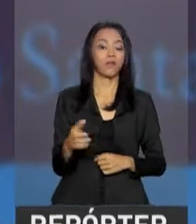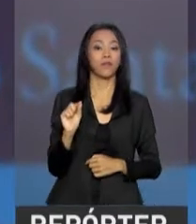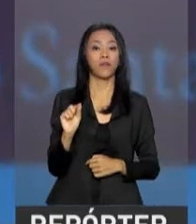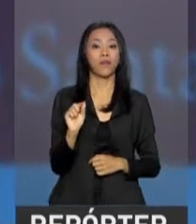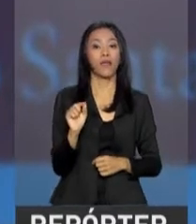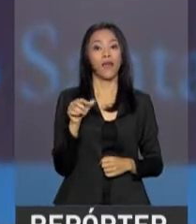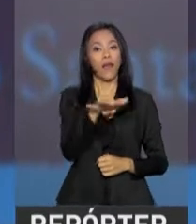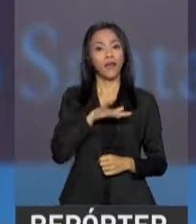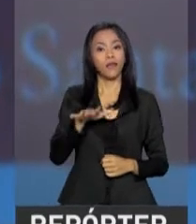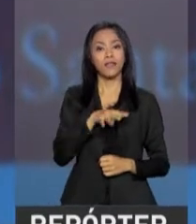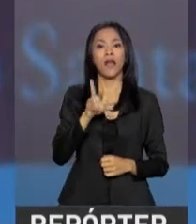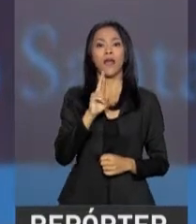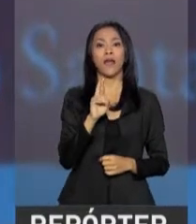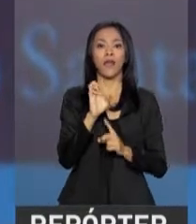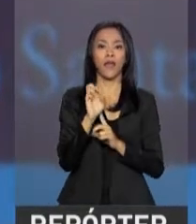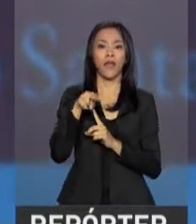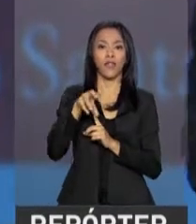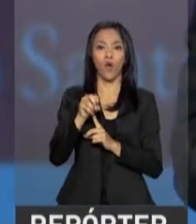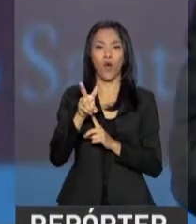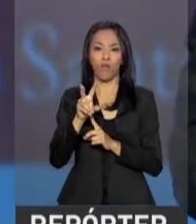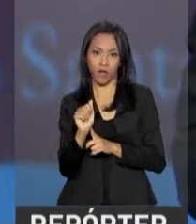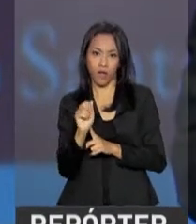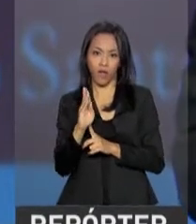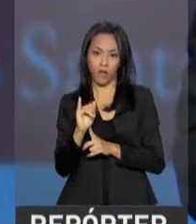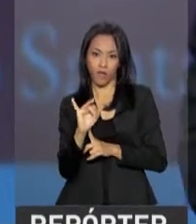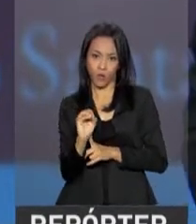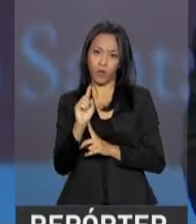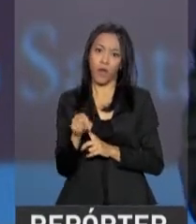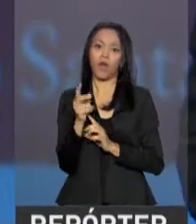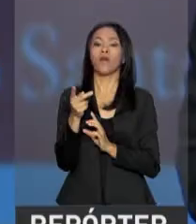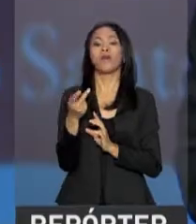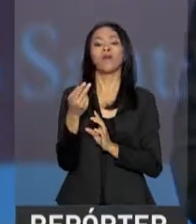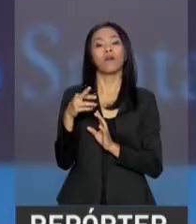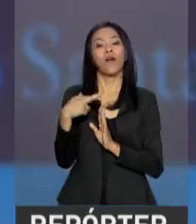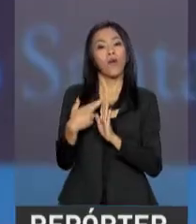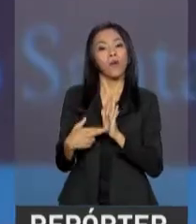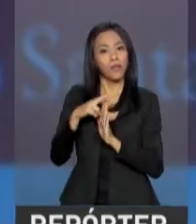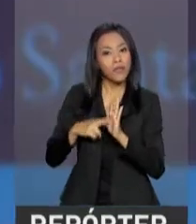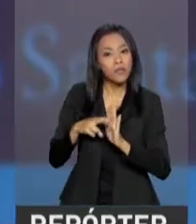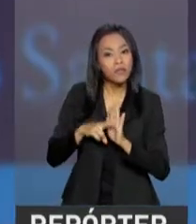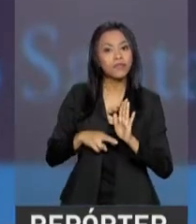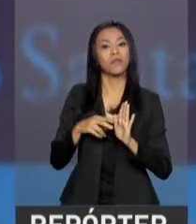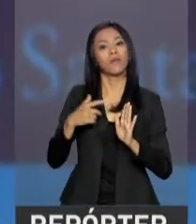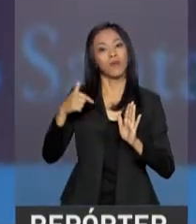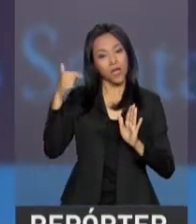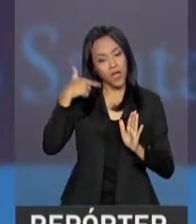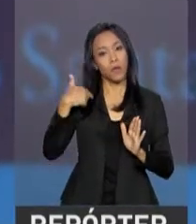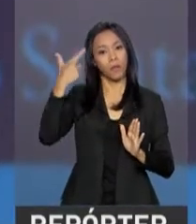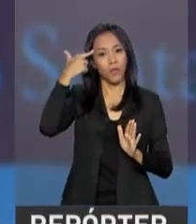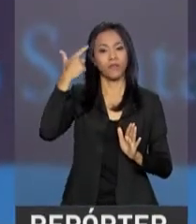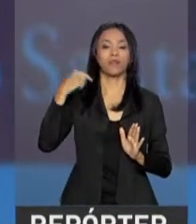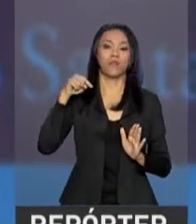apenas mais um novo capítulo de uma ampla agência de modernização eu penso que o renova mil de